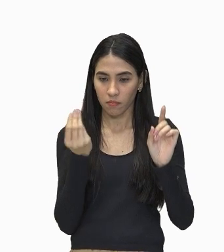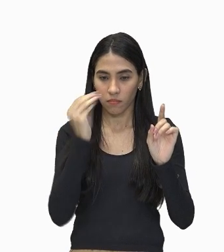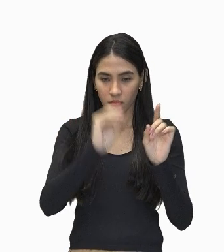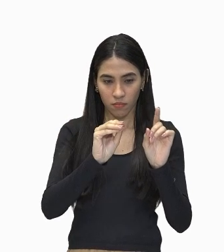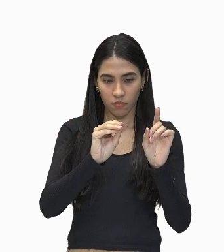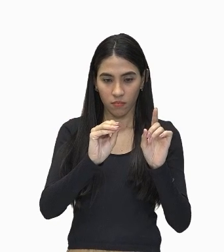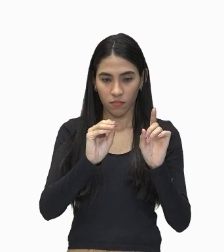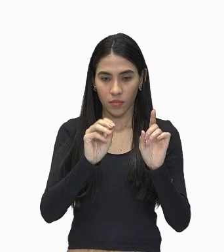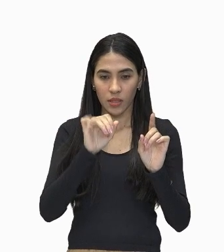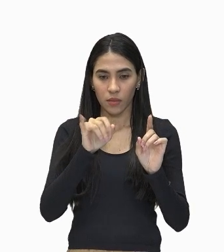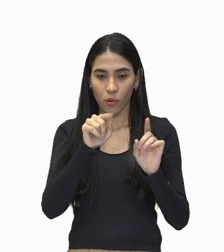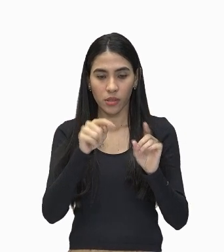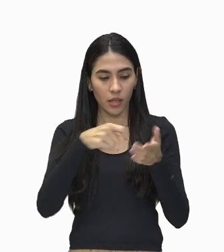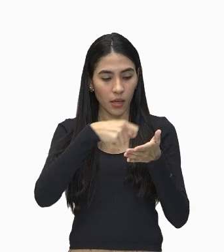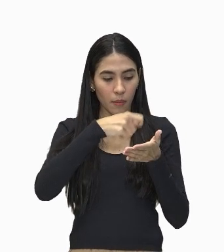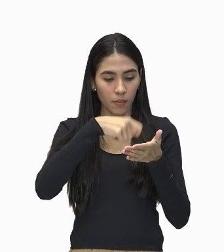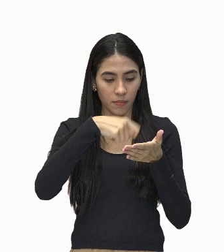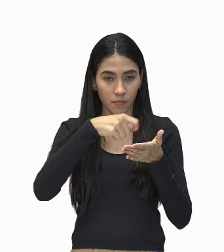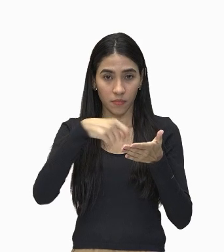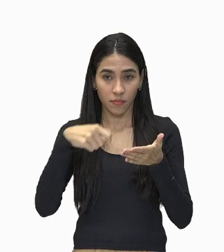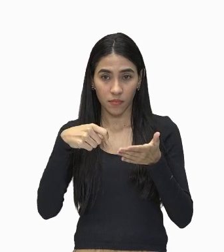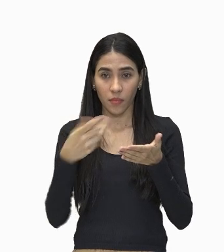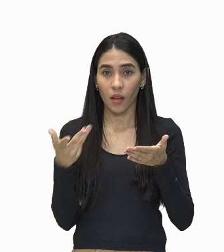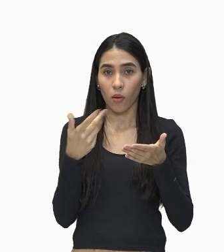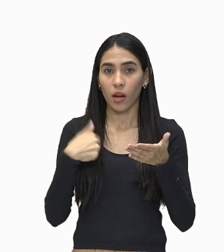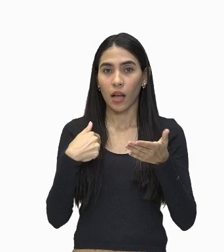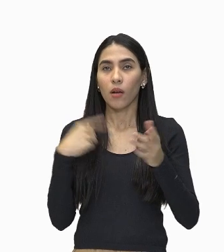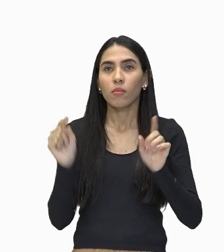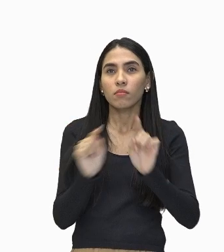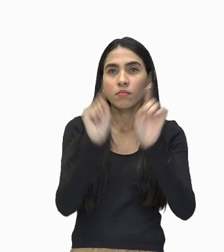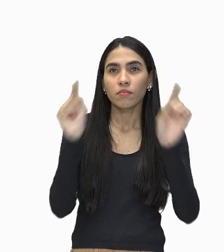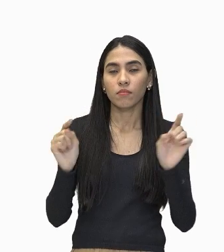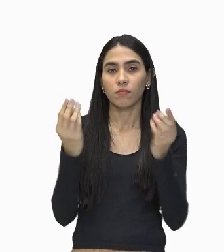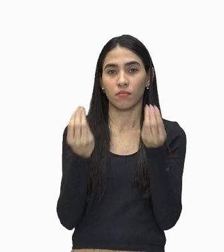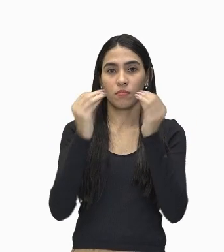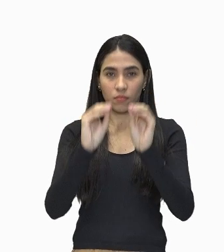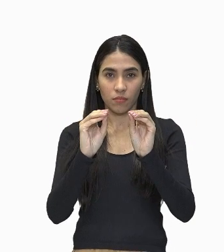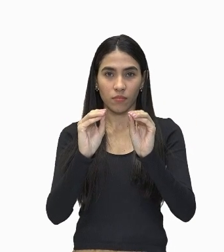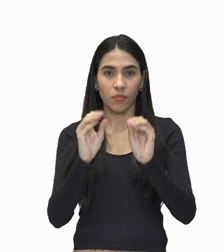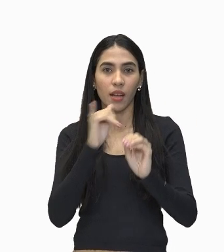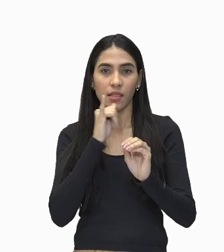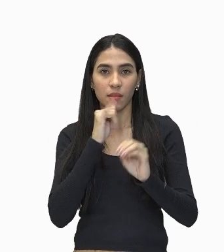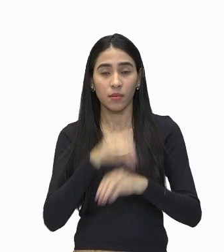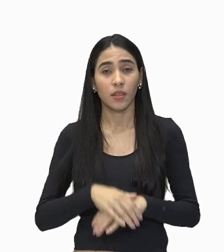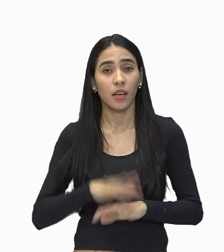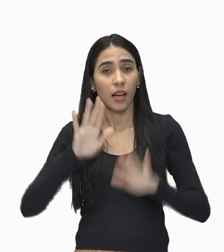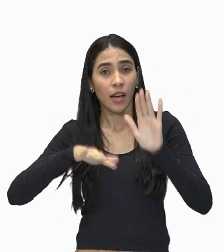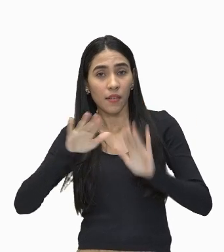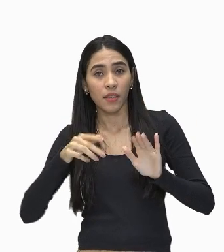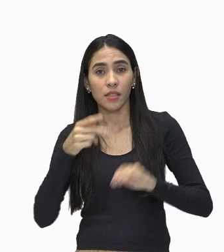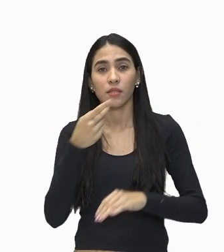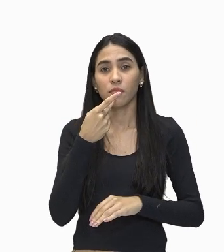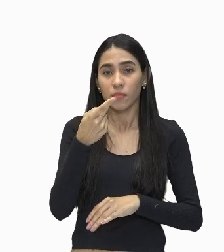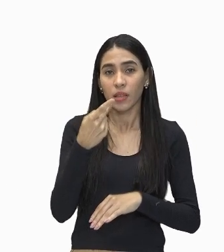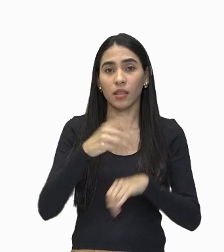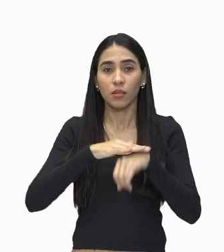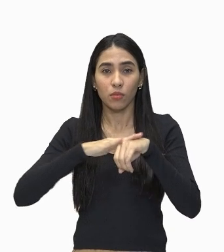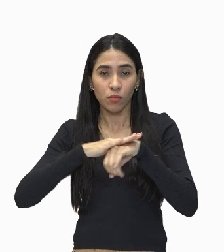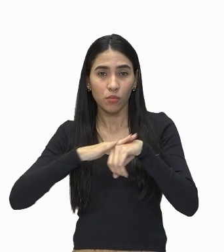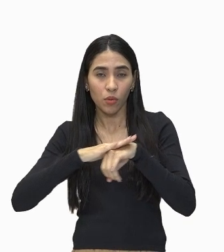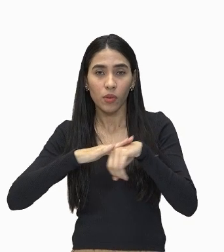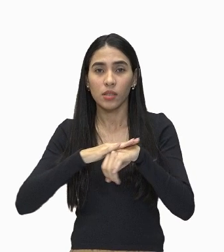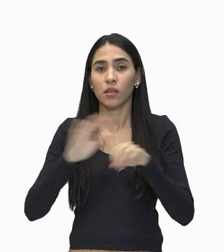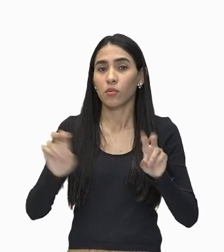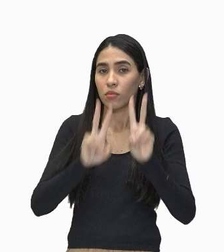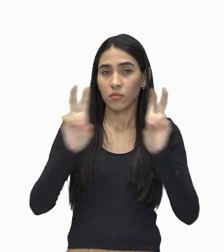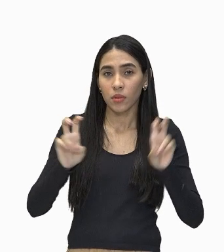está escrevendo, né, agora eu vou colocar dentro de um parênteses. Às vezes você está falando um assunto,